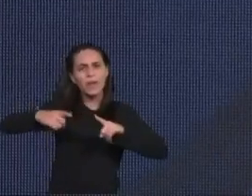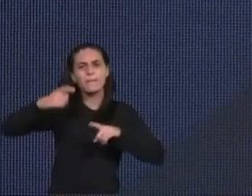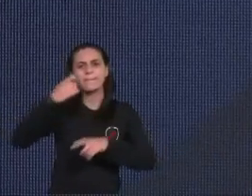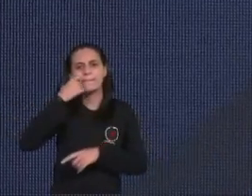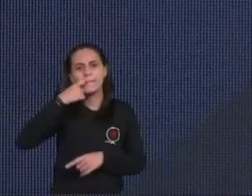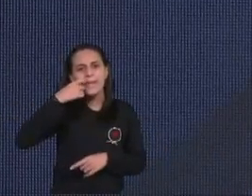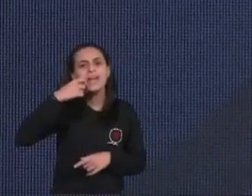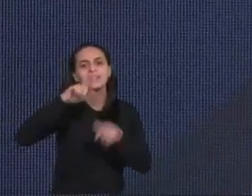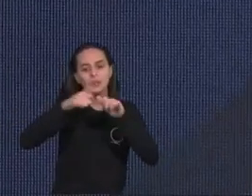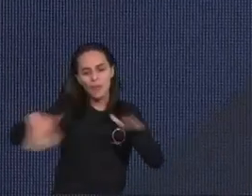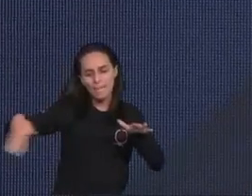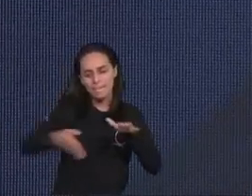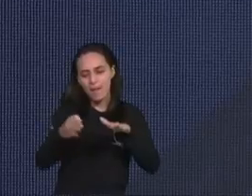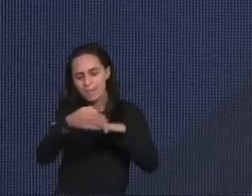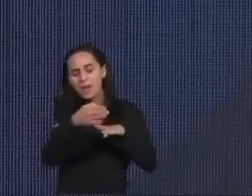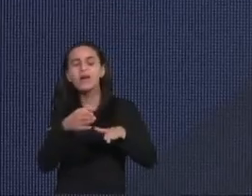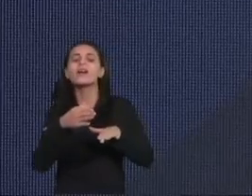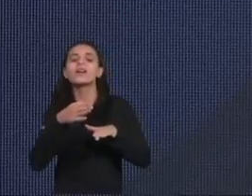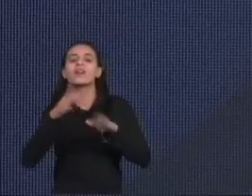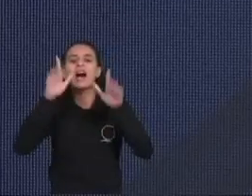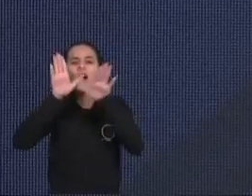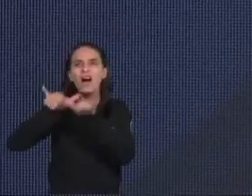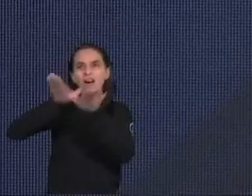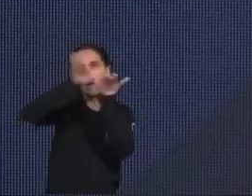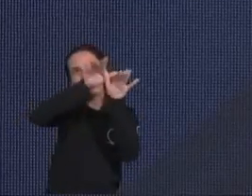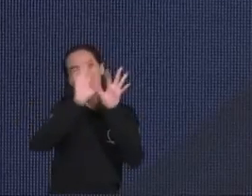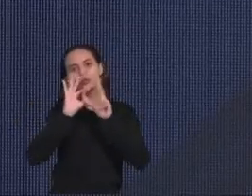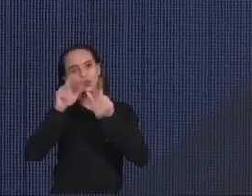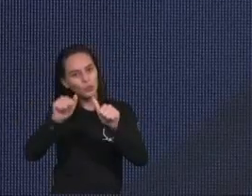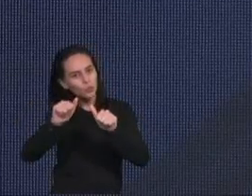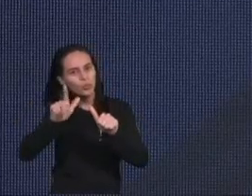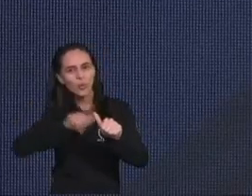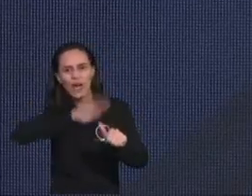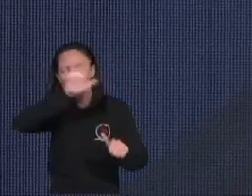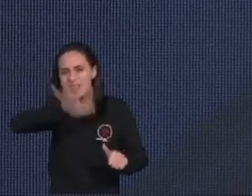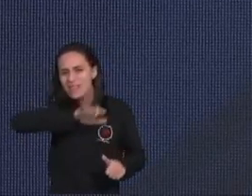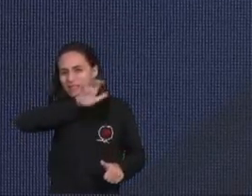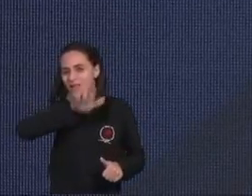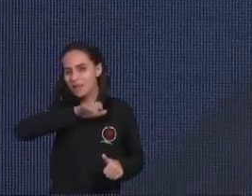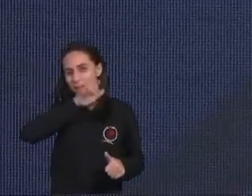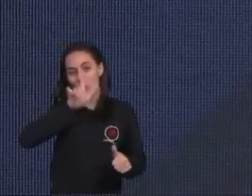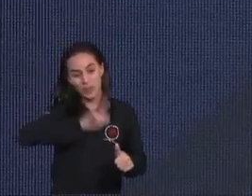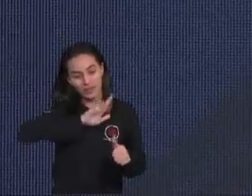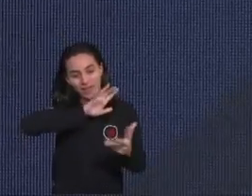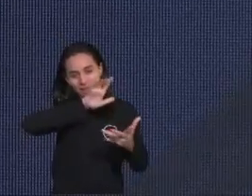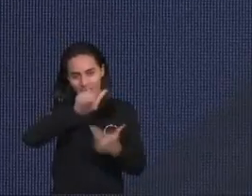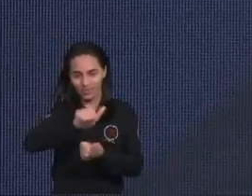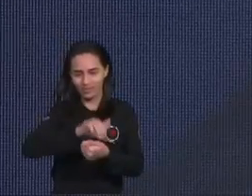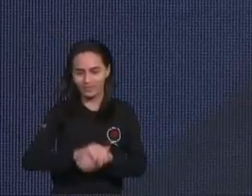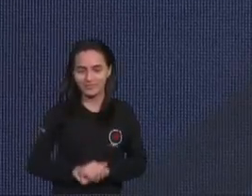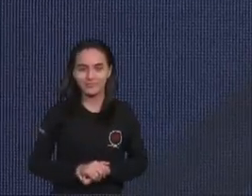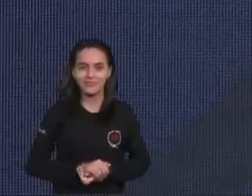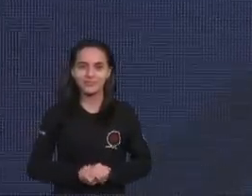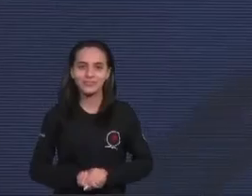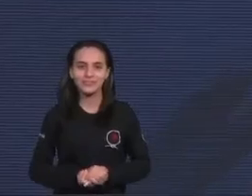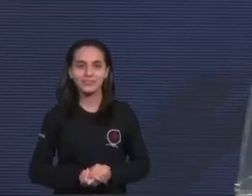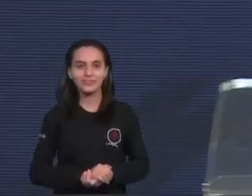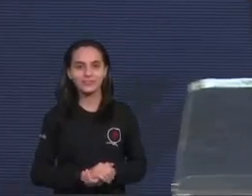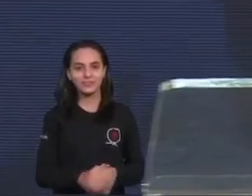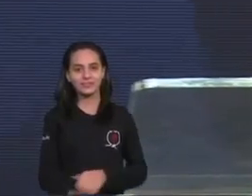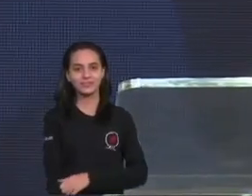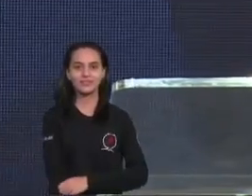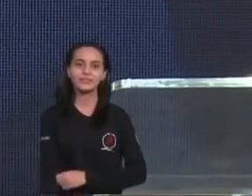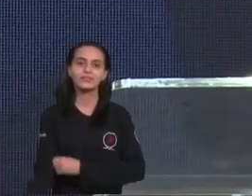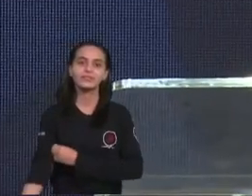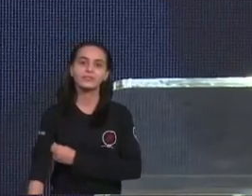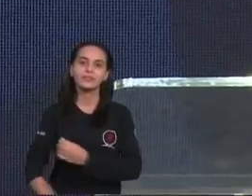do mar sobre as aves dos céus e sobre todo o animal que se move sobre a terra hoje eu quero trazer uma